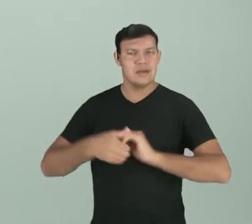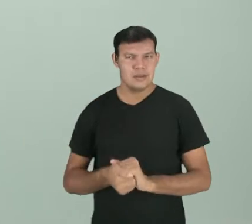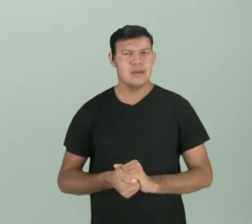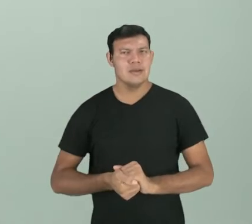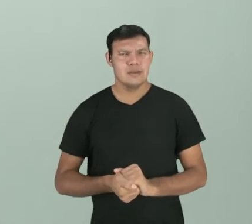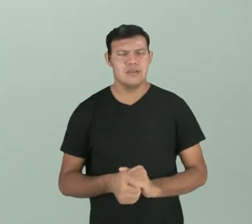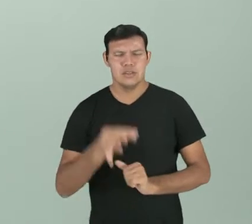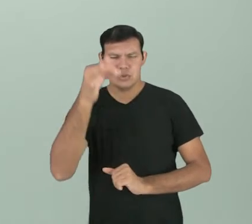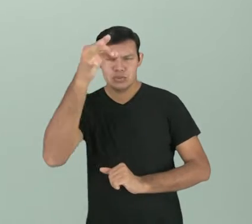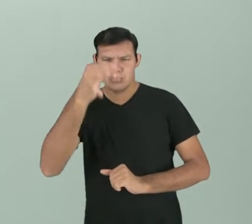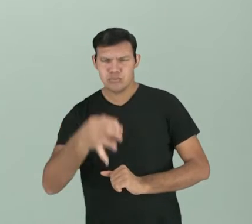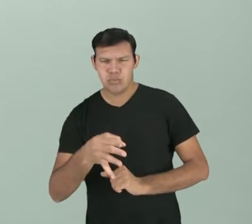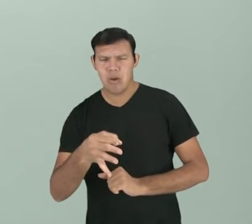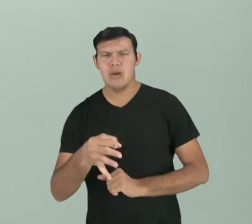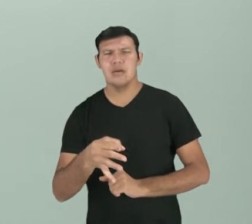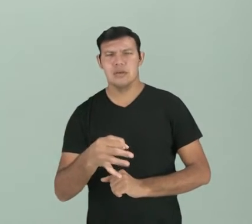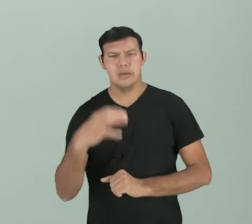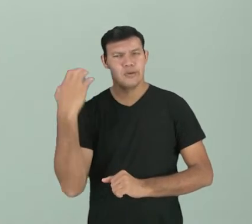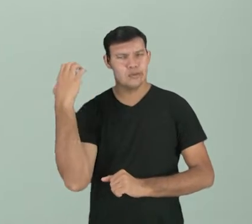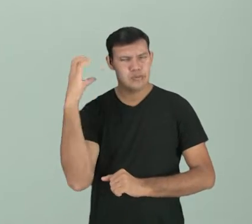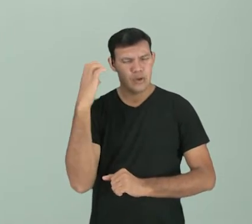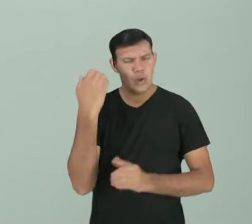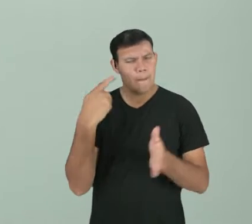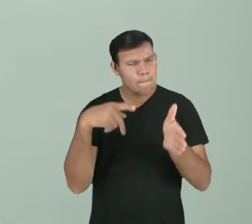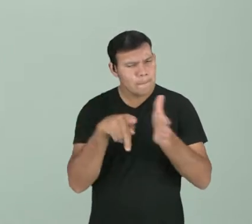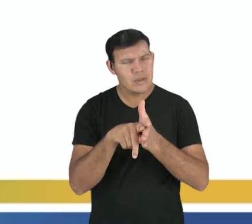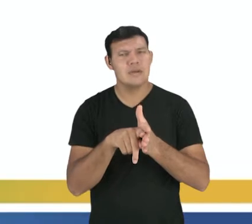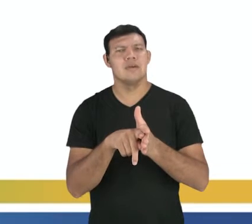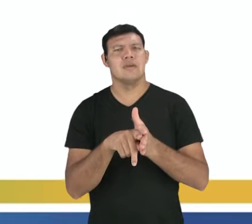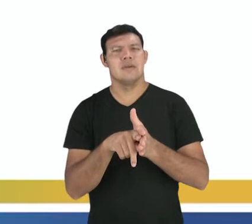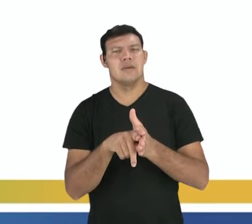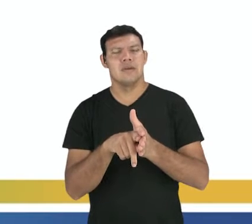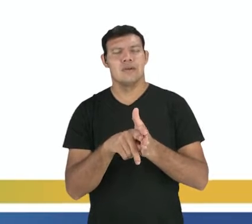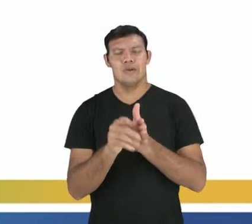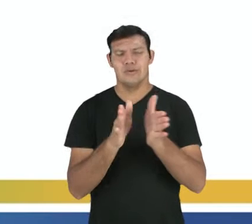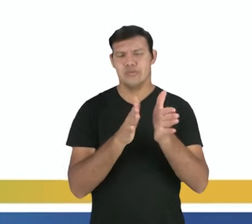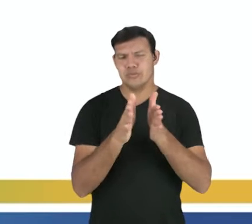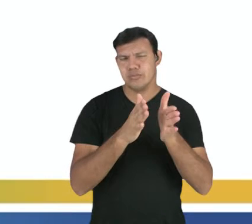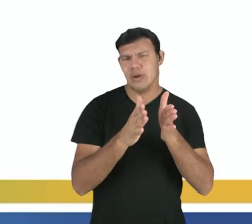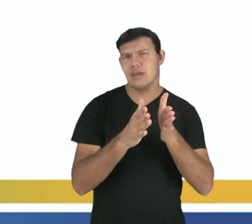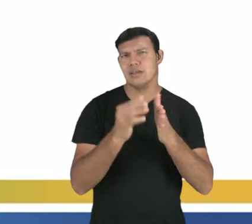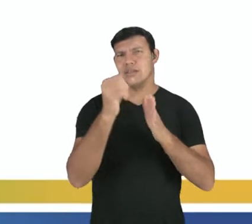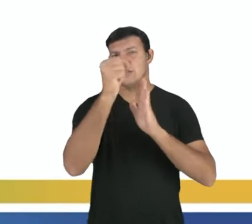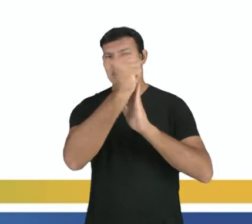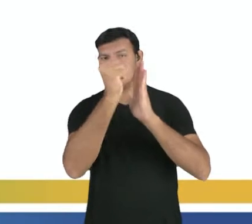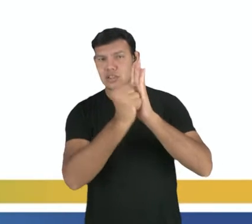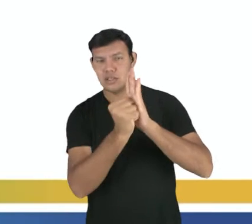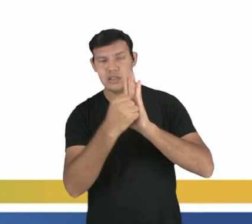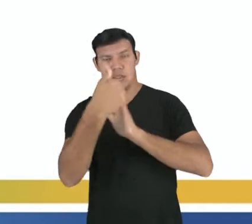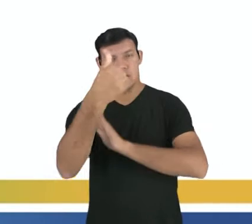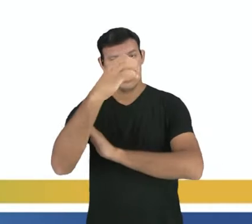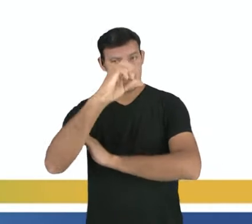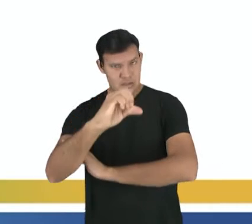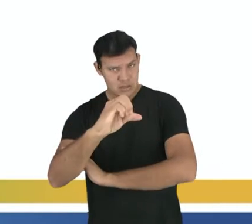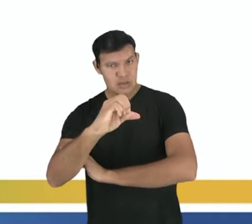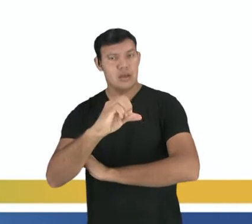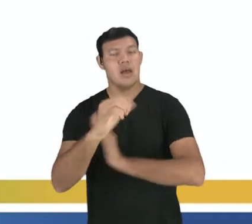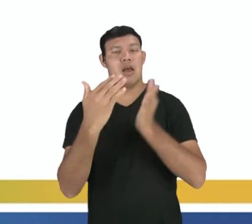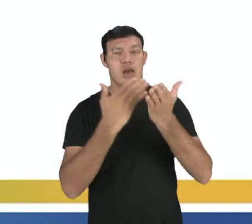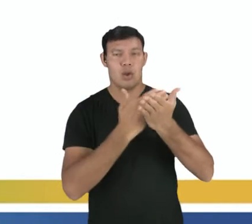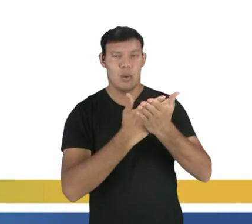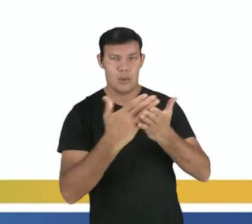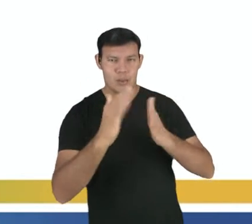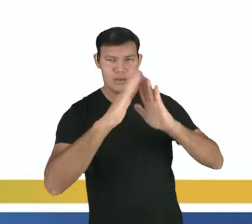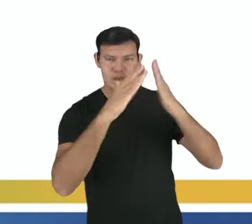é realmente certo, né, o científico em si. E ele vai durar até o século XIX, onde inicia já a